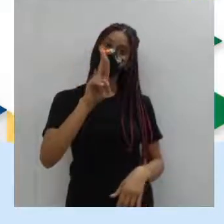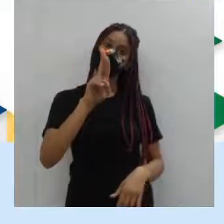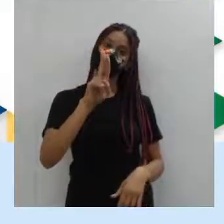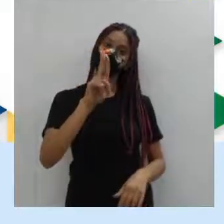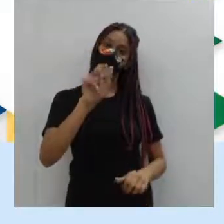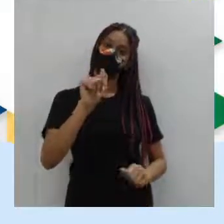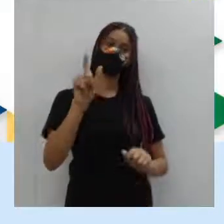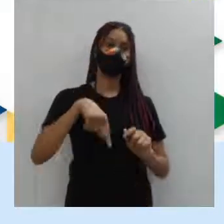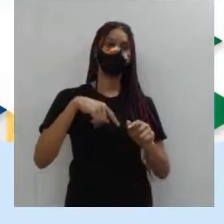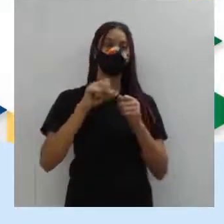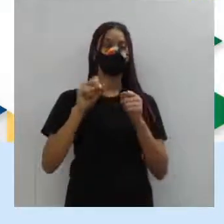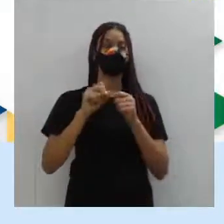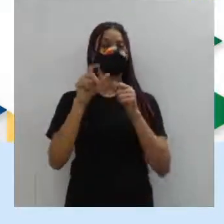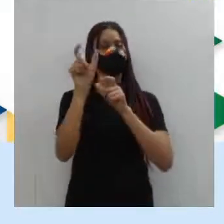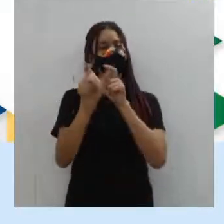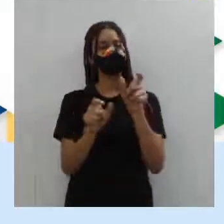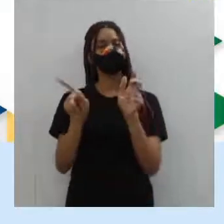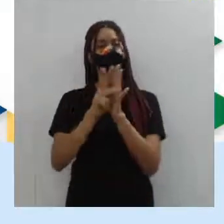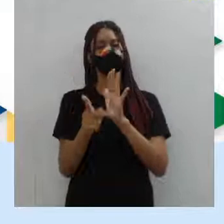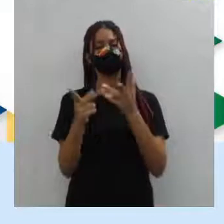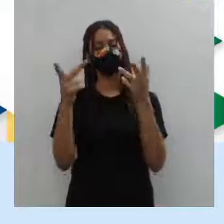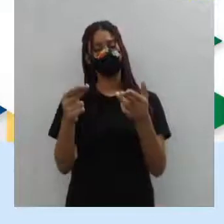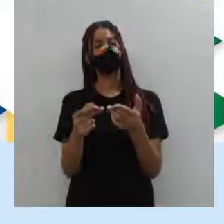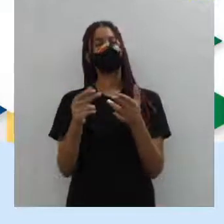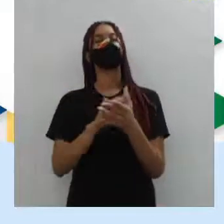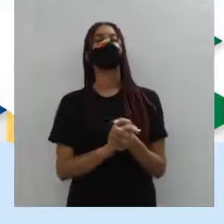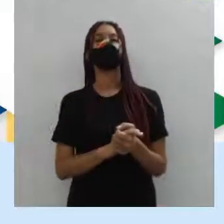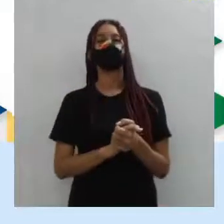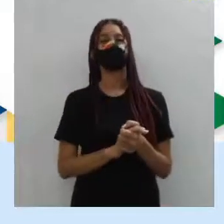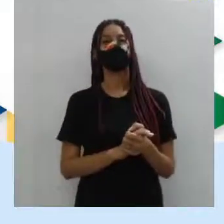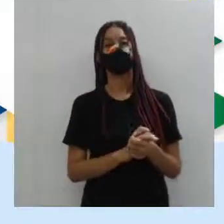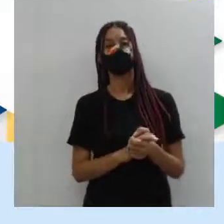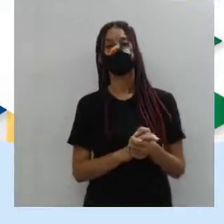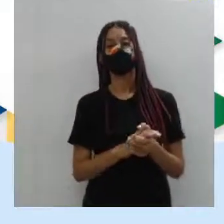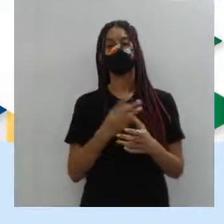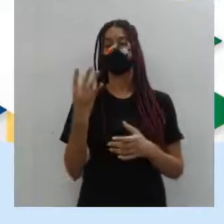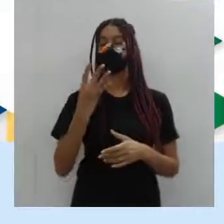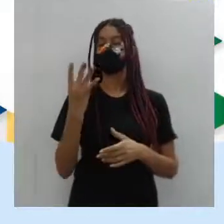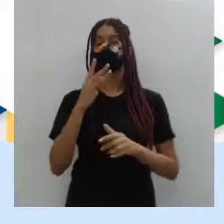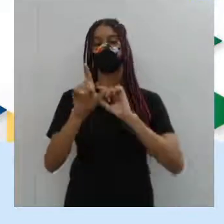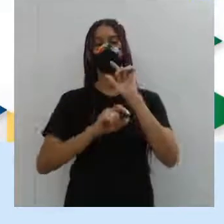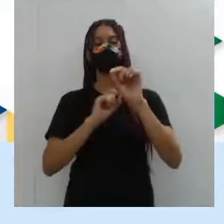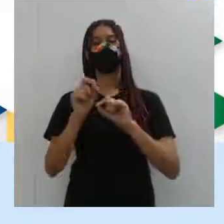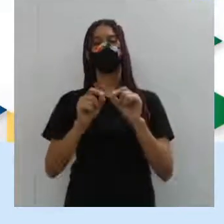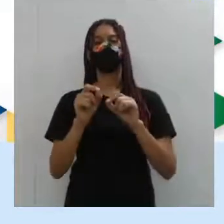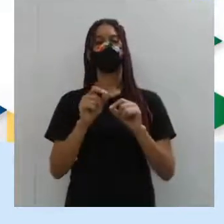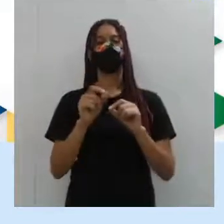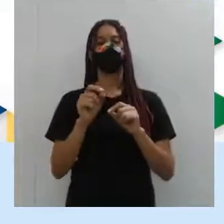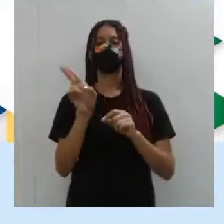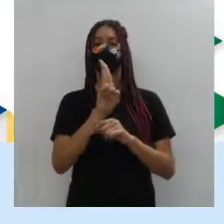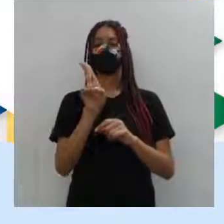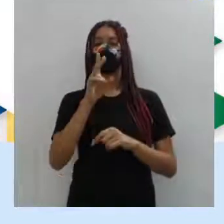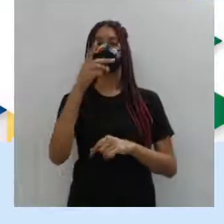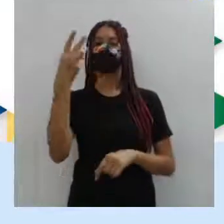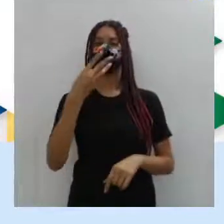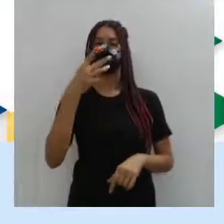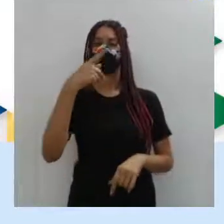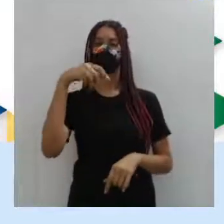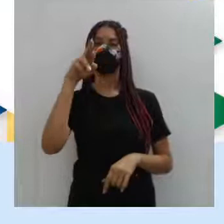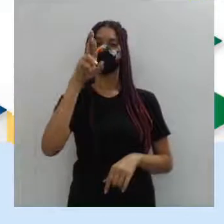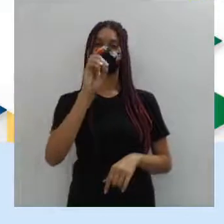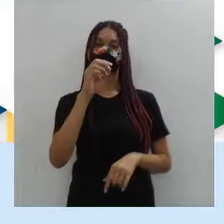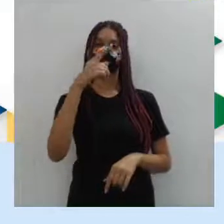os meios sejam iguais. Na proporção contínua, o quarto termo é chamado de terceira proporcional, quando os termos